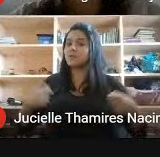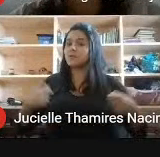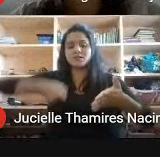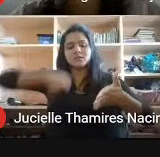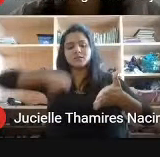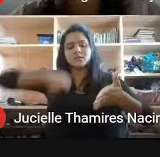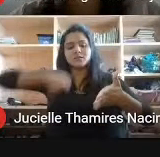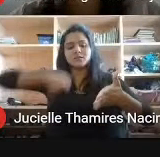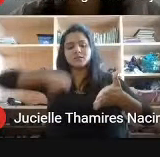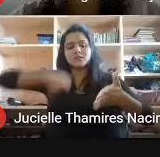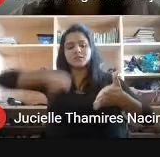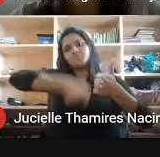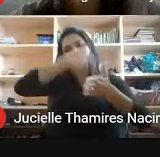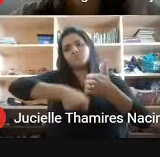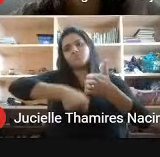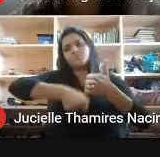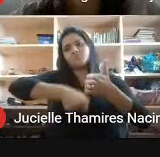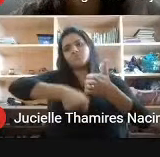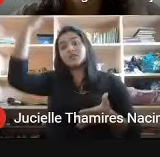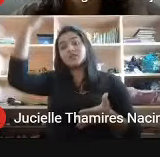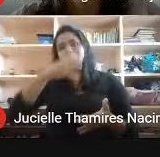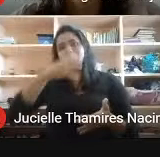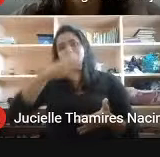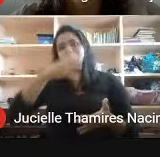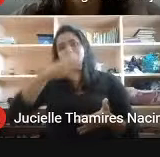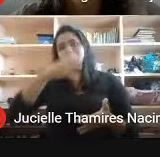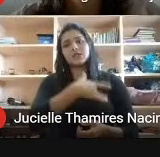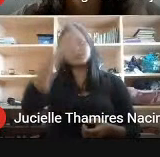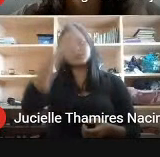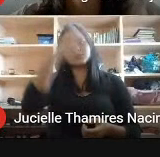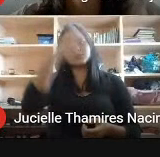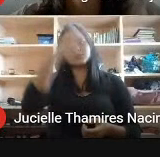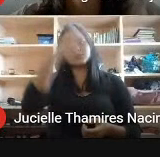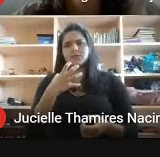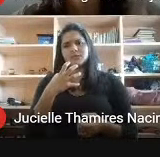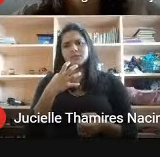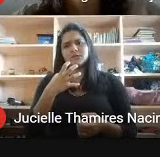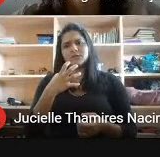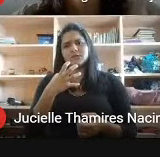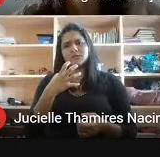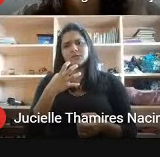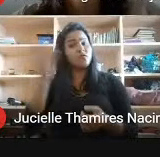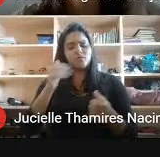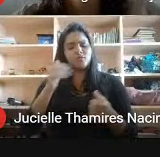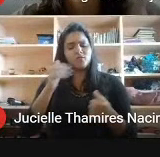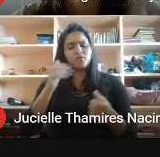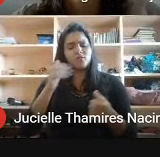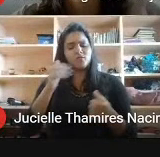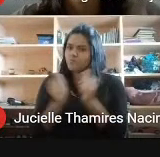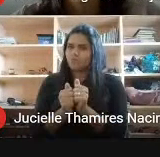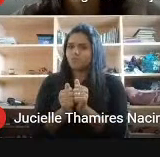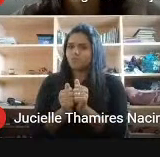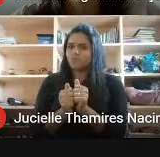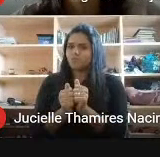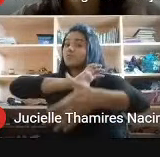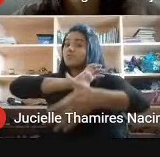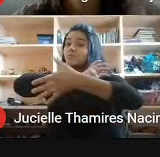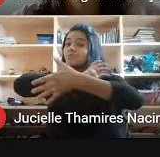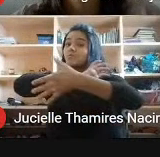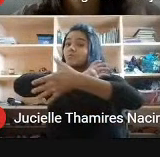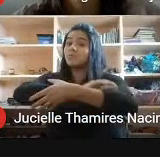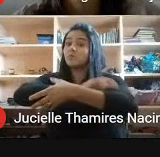só. Essa batalha ela é fruto de uma agenda integrada entre parceiros, cada um com